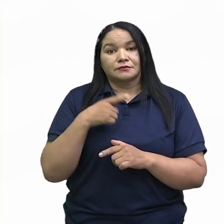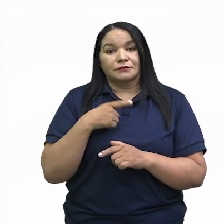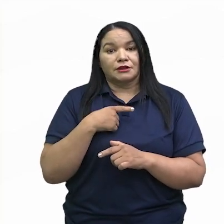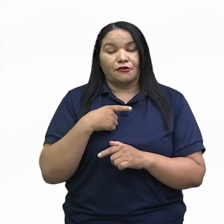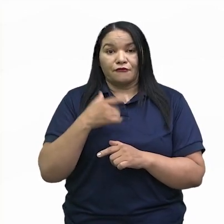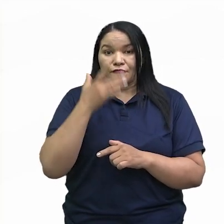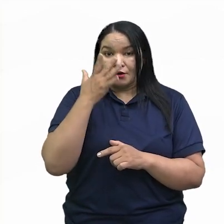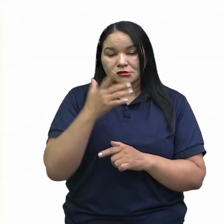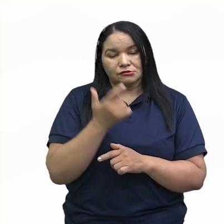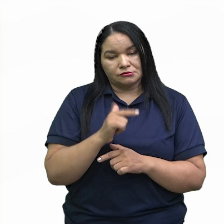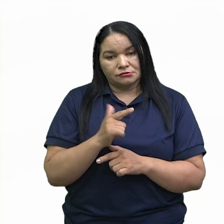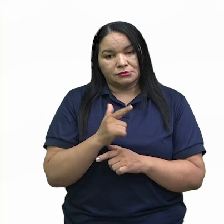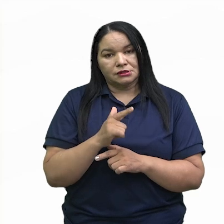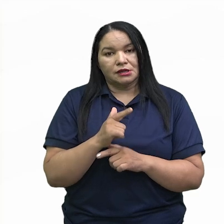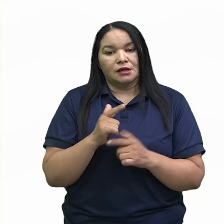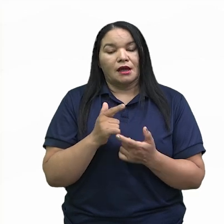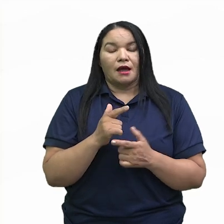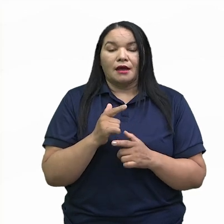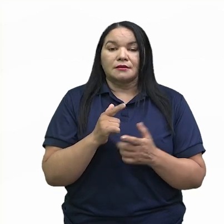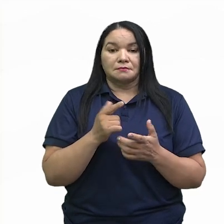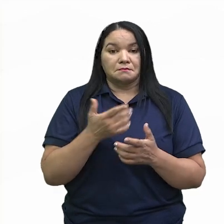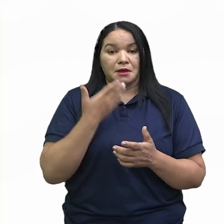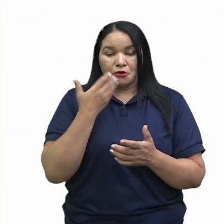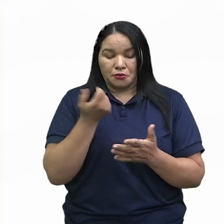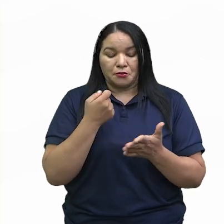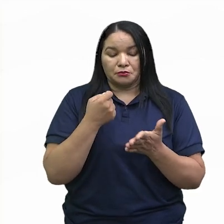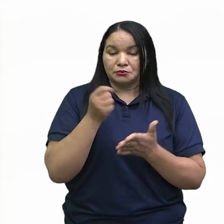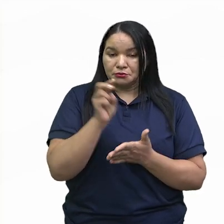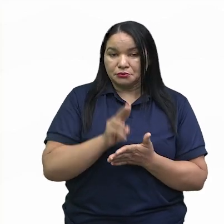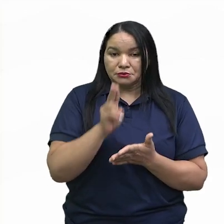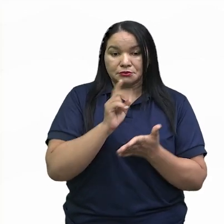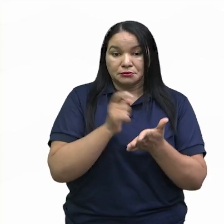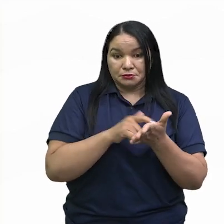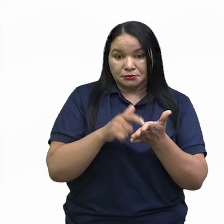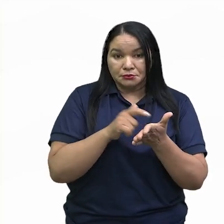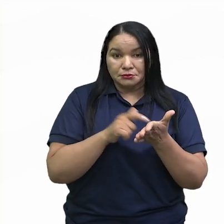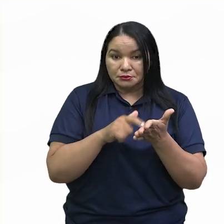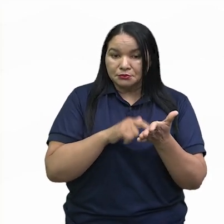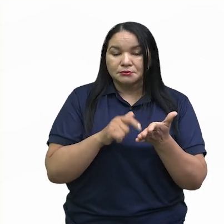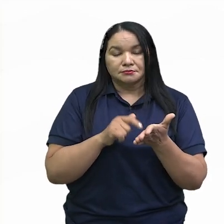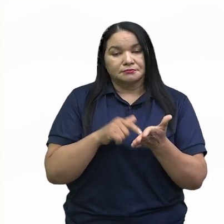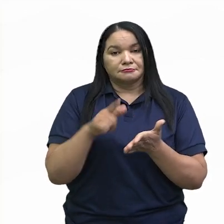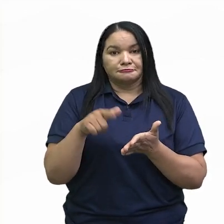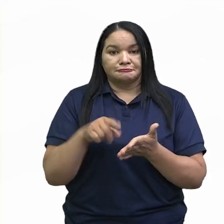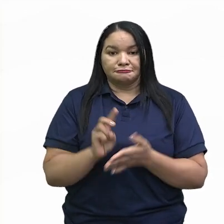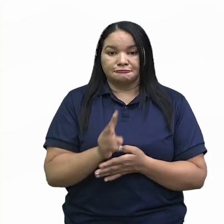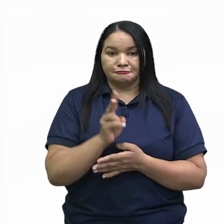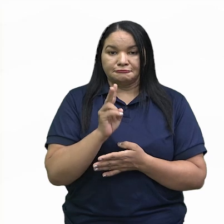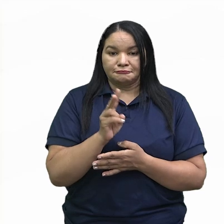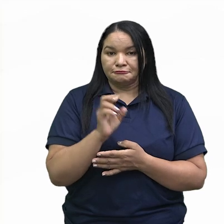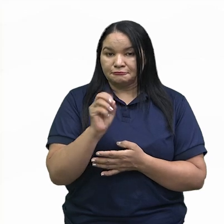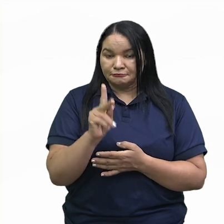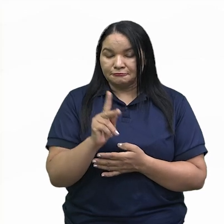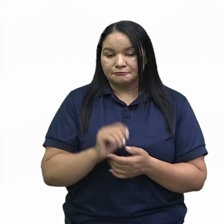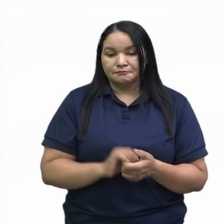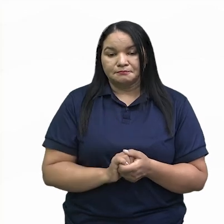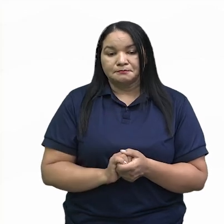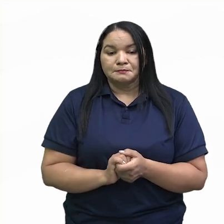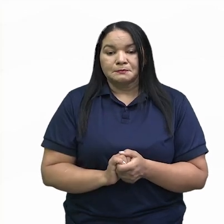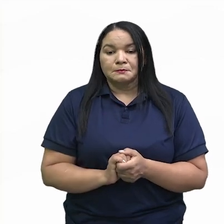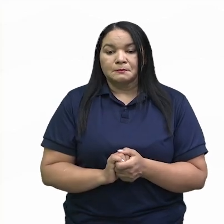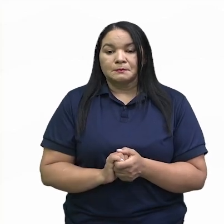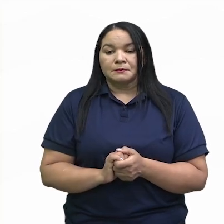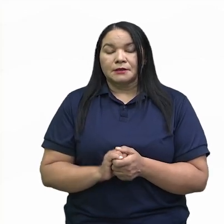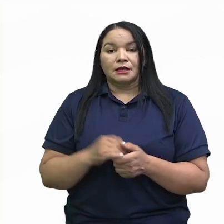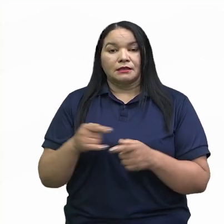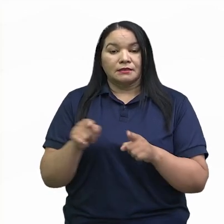gente realizar o cálculo na mão dessas potenciações, desses valores decimais, tá? Perfeito? Então,